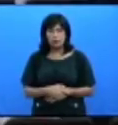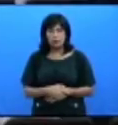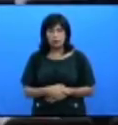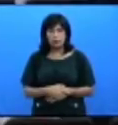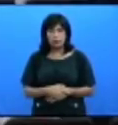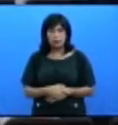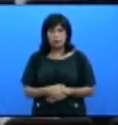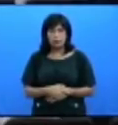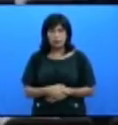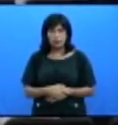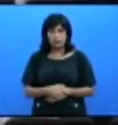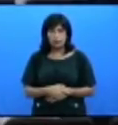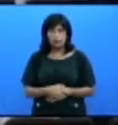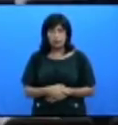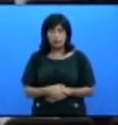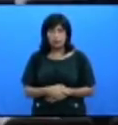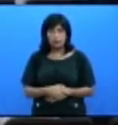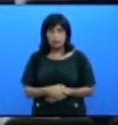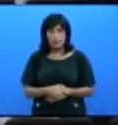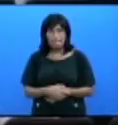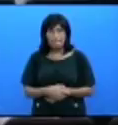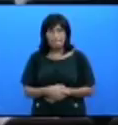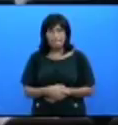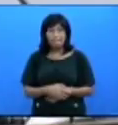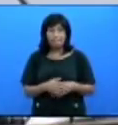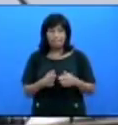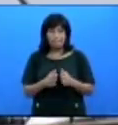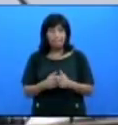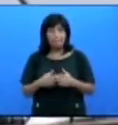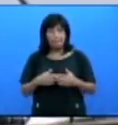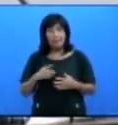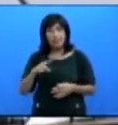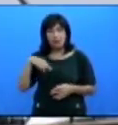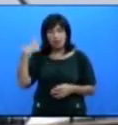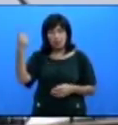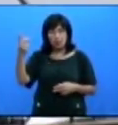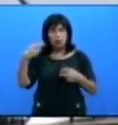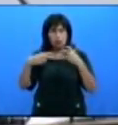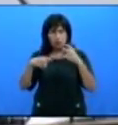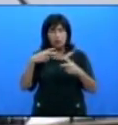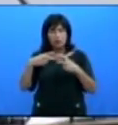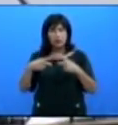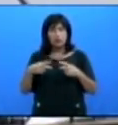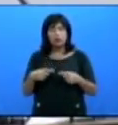Ana Goulart Pereira. Ele pede para a próxima sessão para que possa haver a discussão.